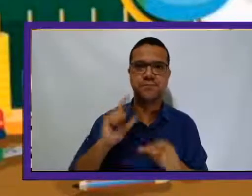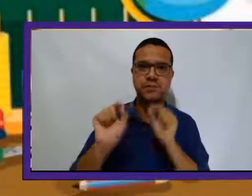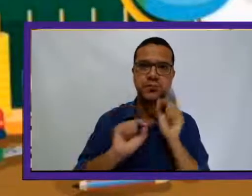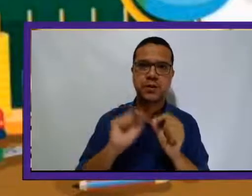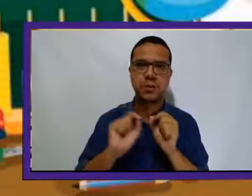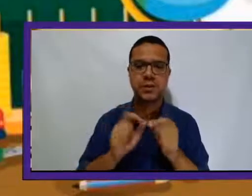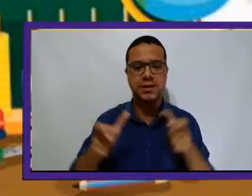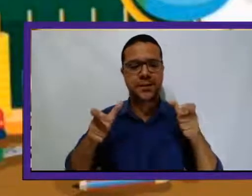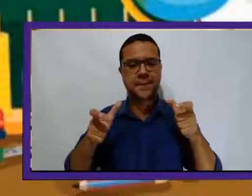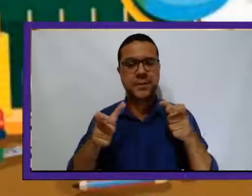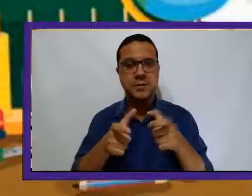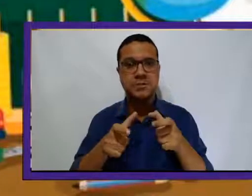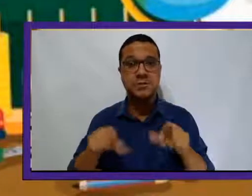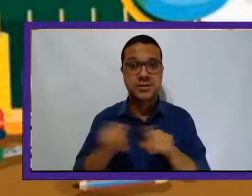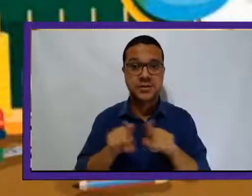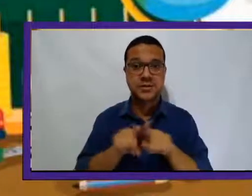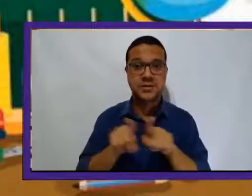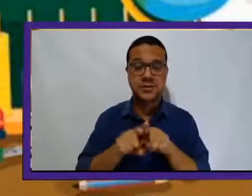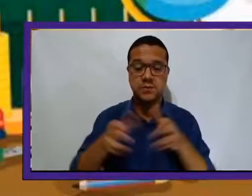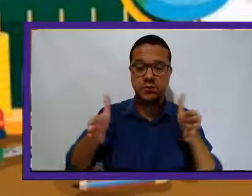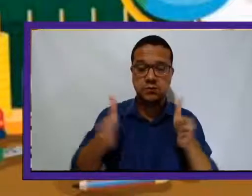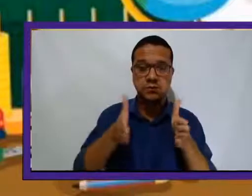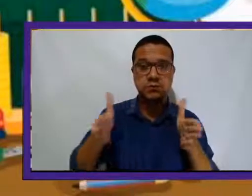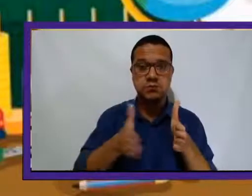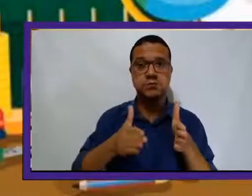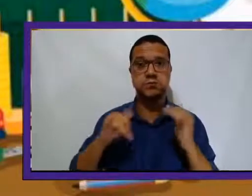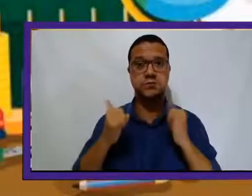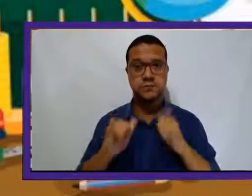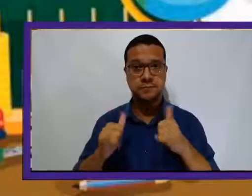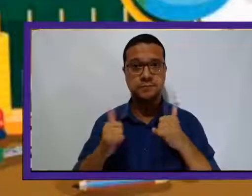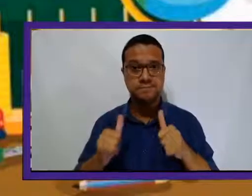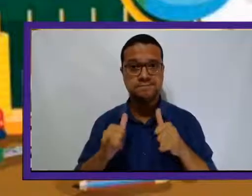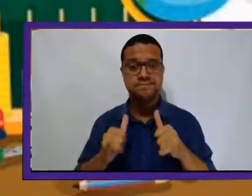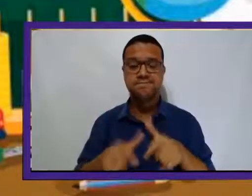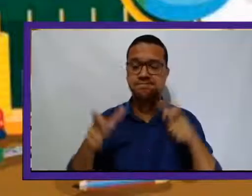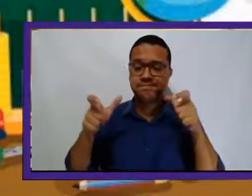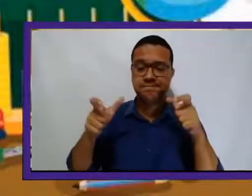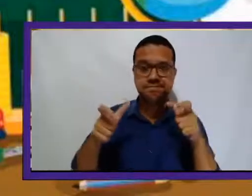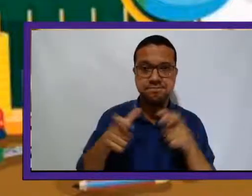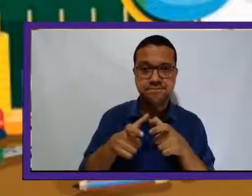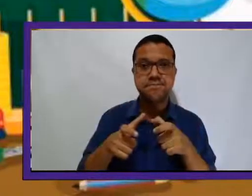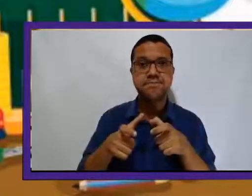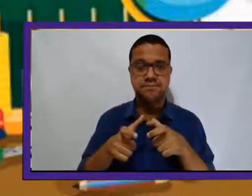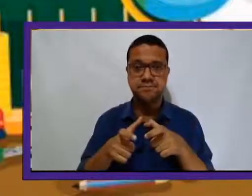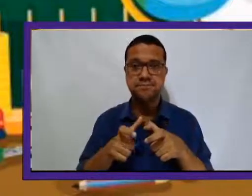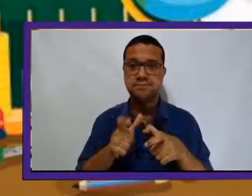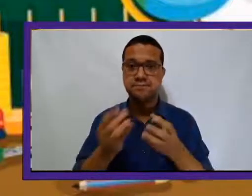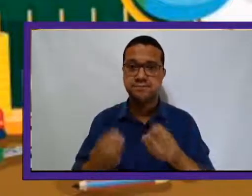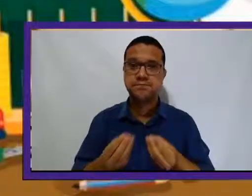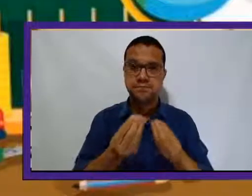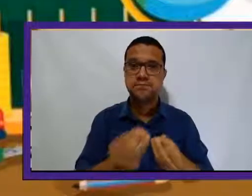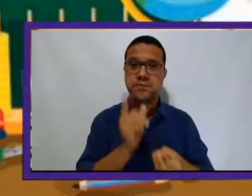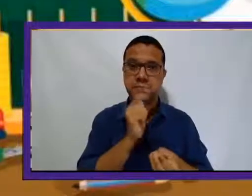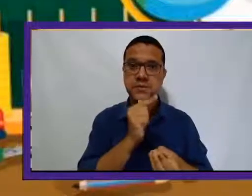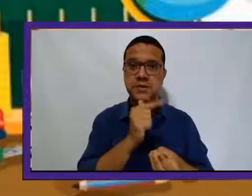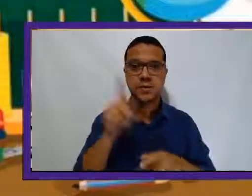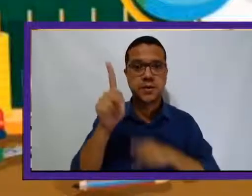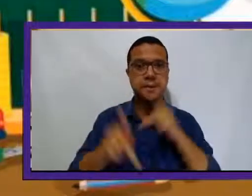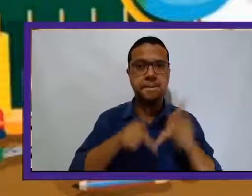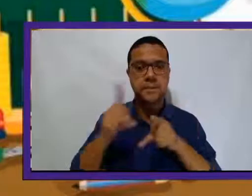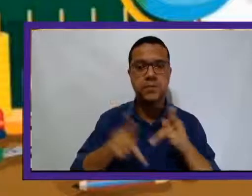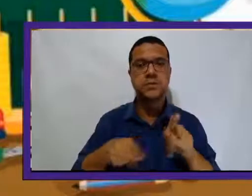o que? Diminuição Também Na produção De energia Diminuição Da oferta De água Para a